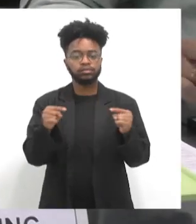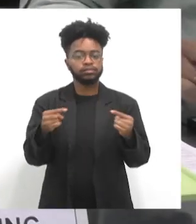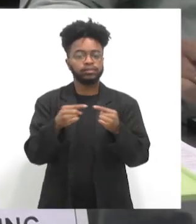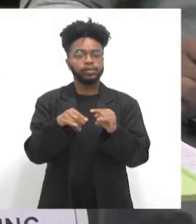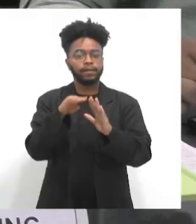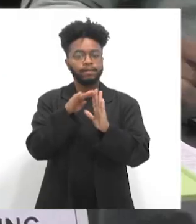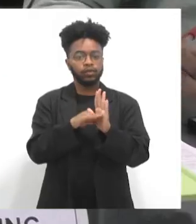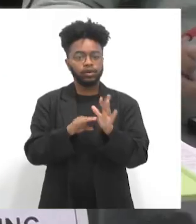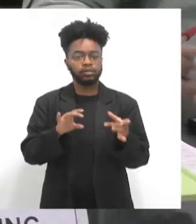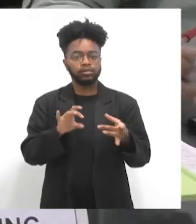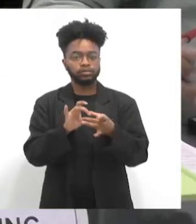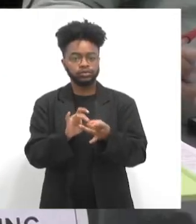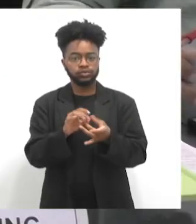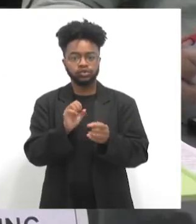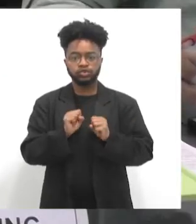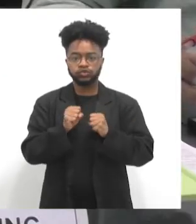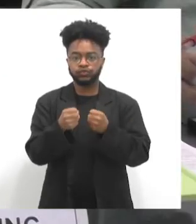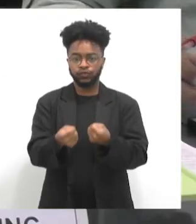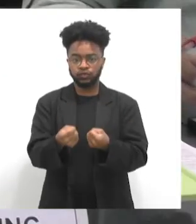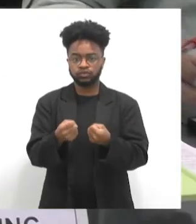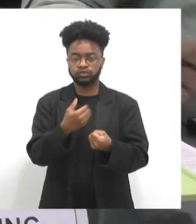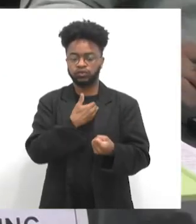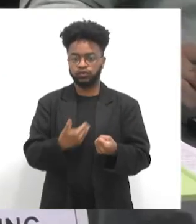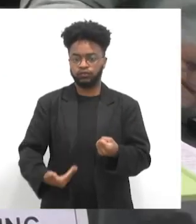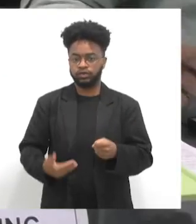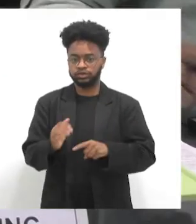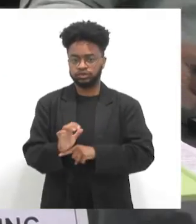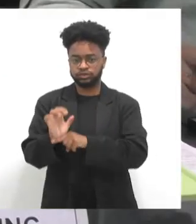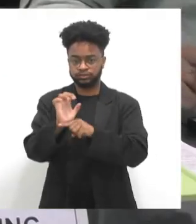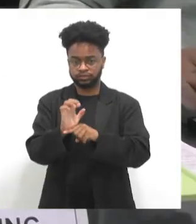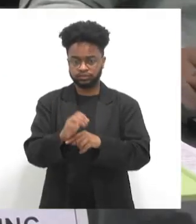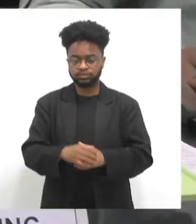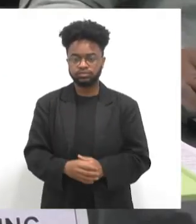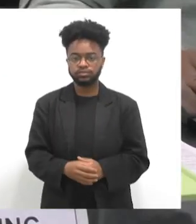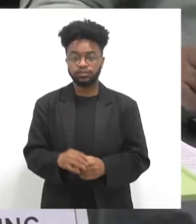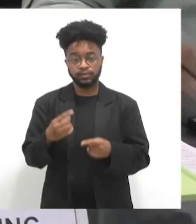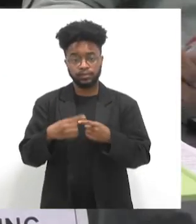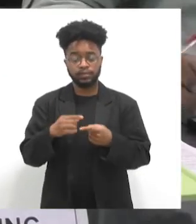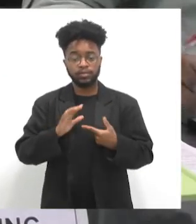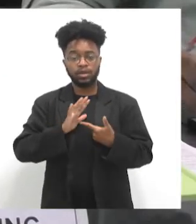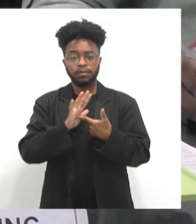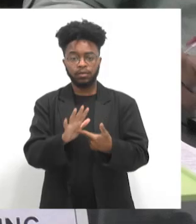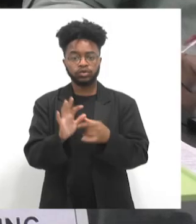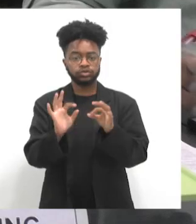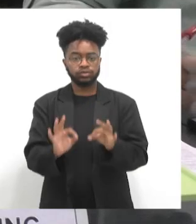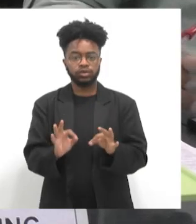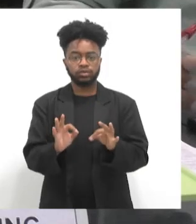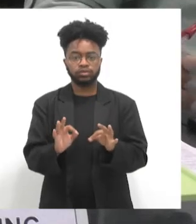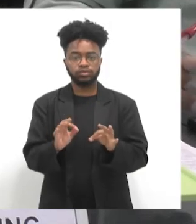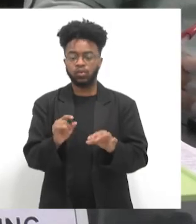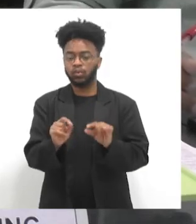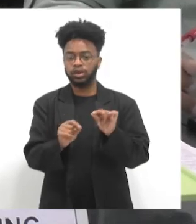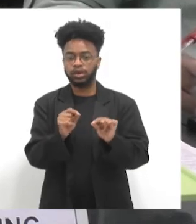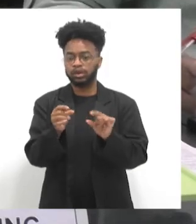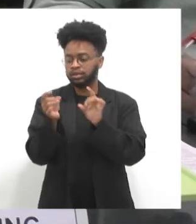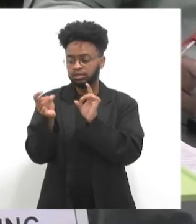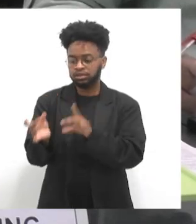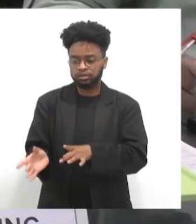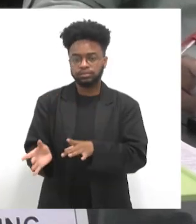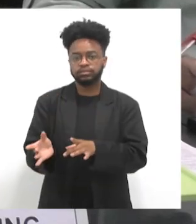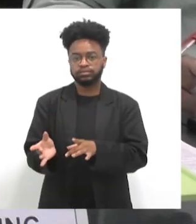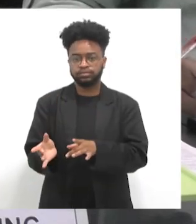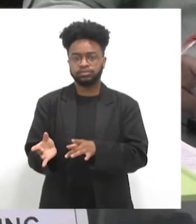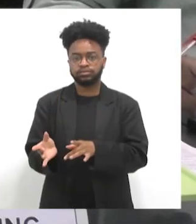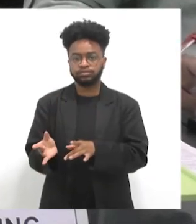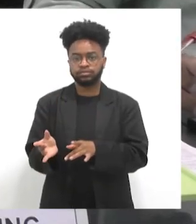programas casados com o esforço do governo estadual, o que justificaria abrir mão de um pedacinho